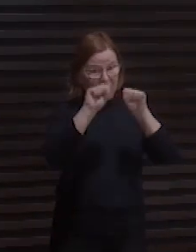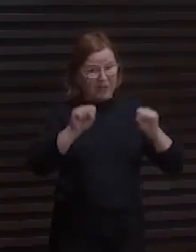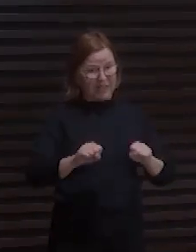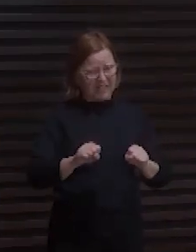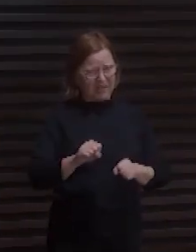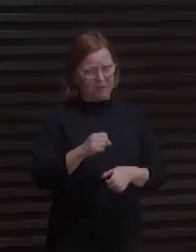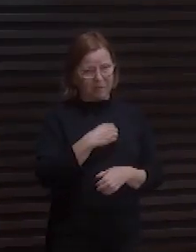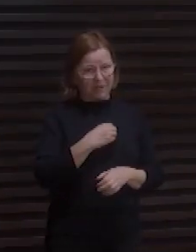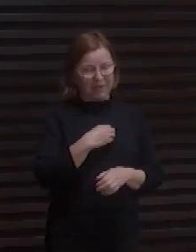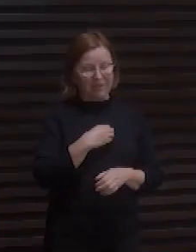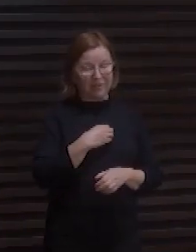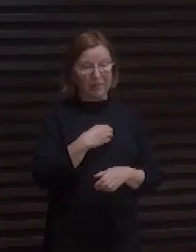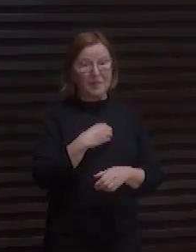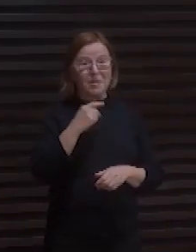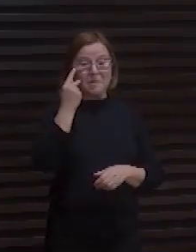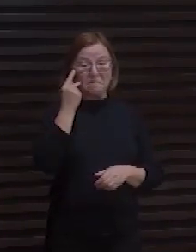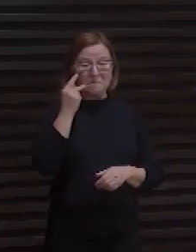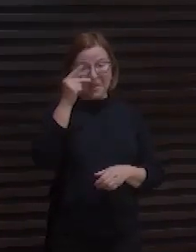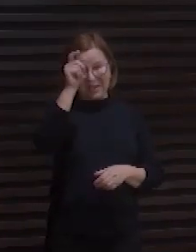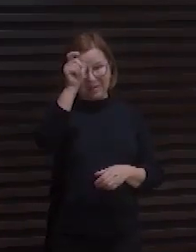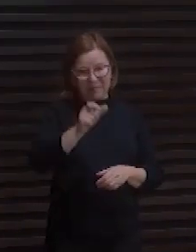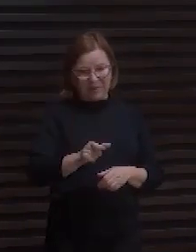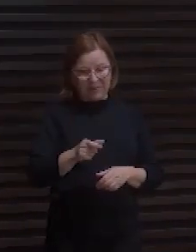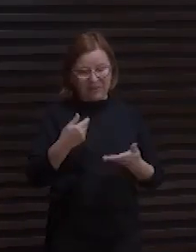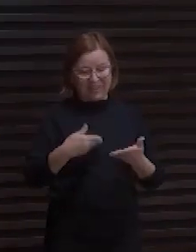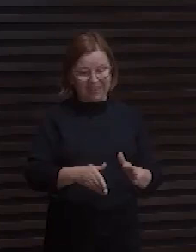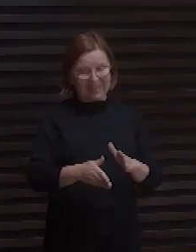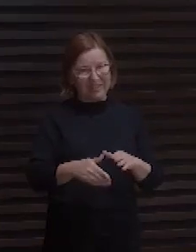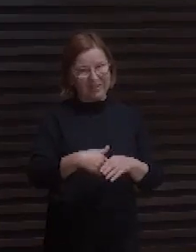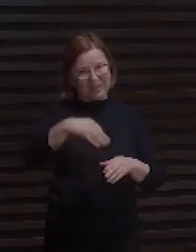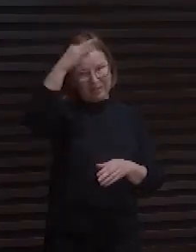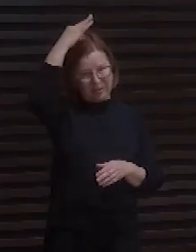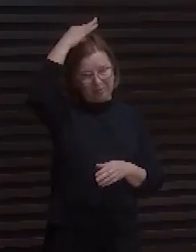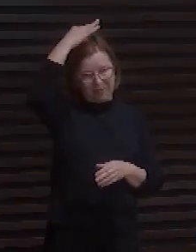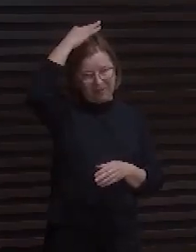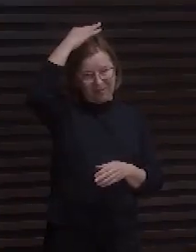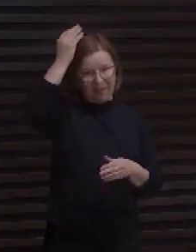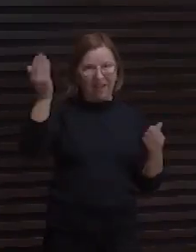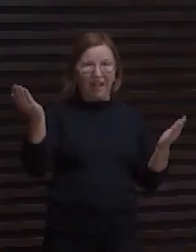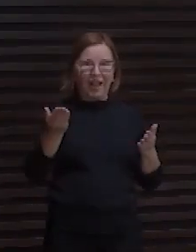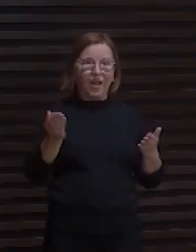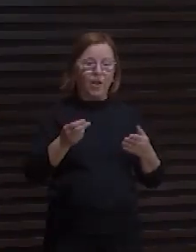transformação interior, mediante a renovação da nossa mente por meio da palavra de Deus.